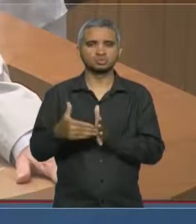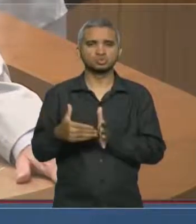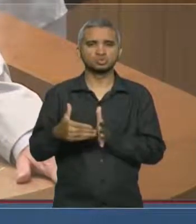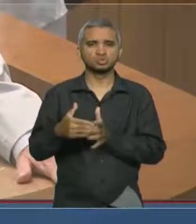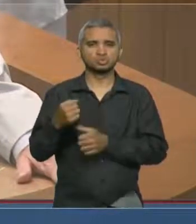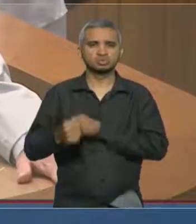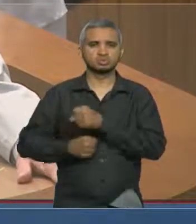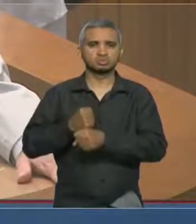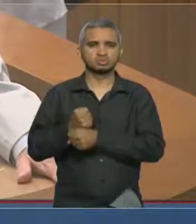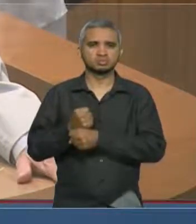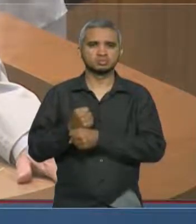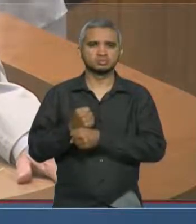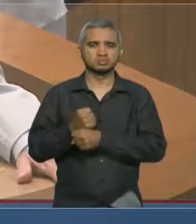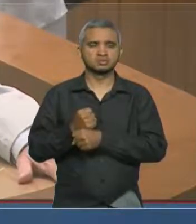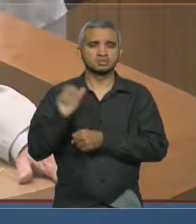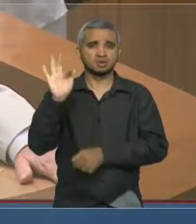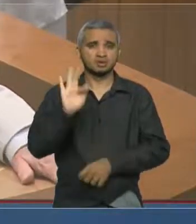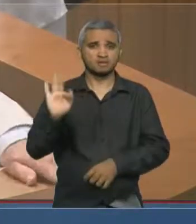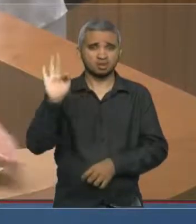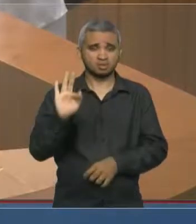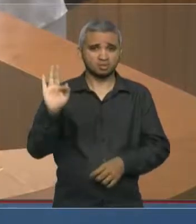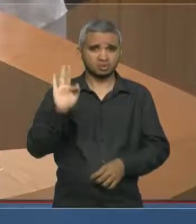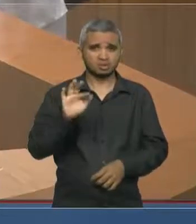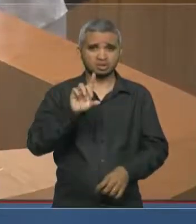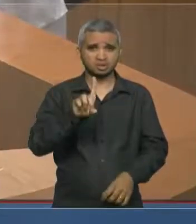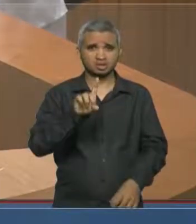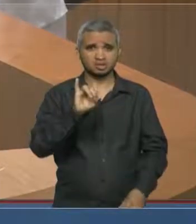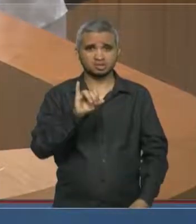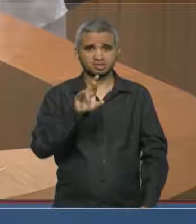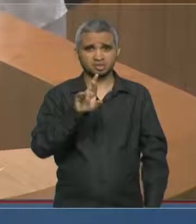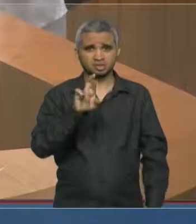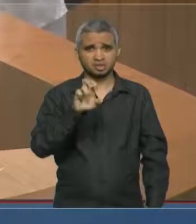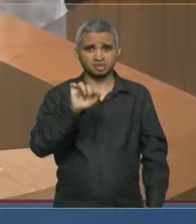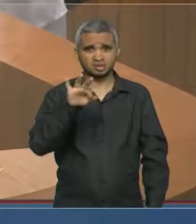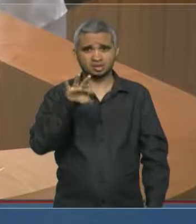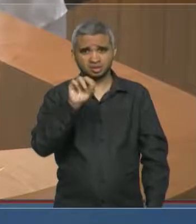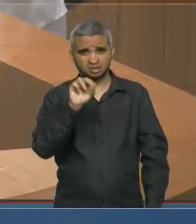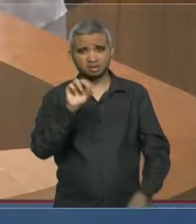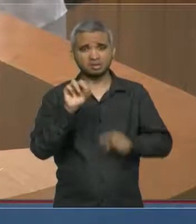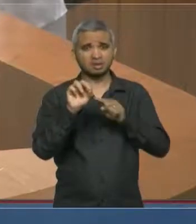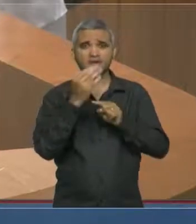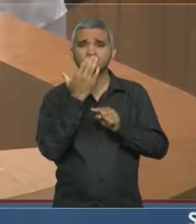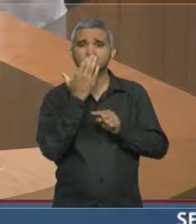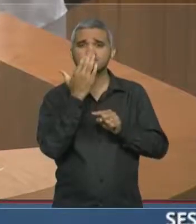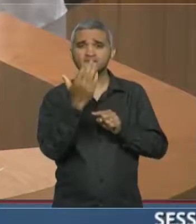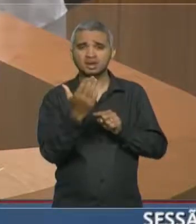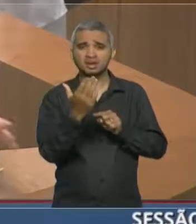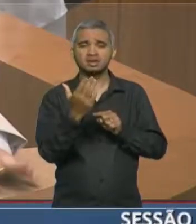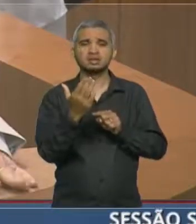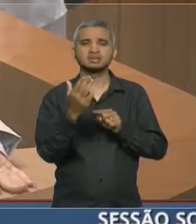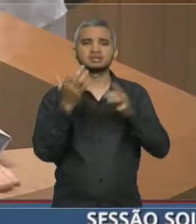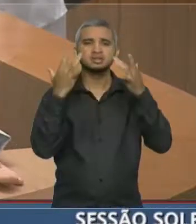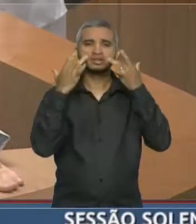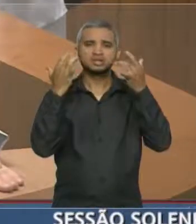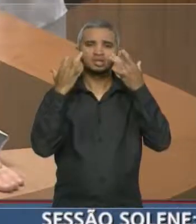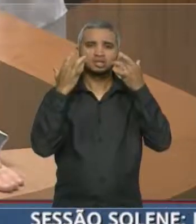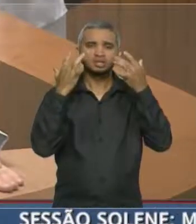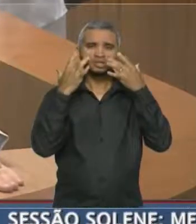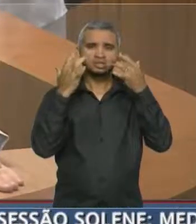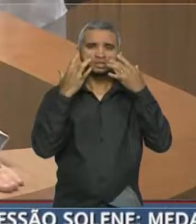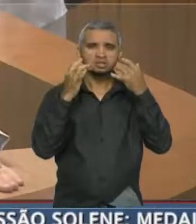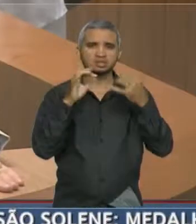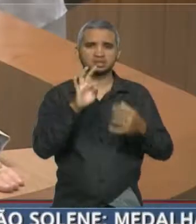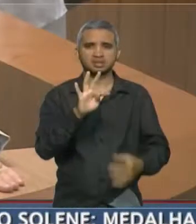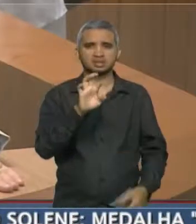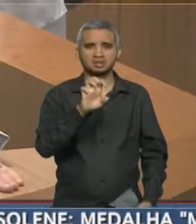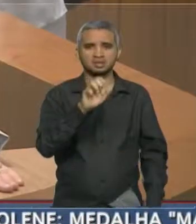último ano em que a Faculdade de Direito funcionava em frente ao Teatro Maranhense, e ali eu saí formado